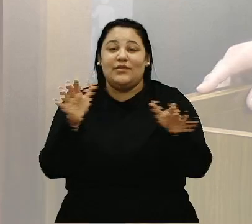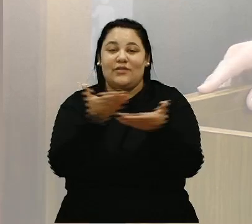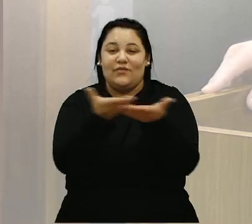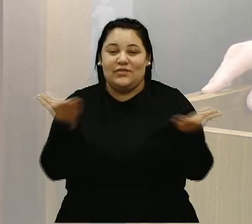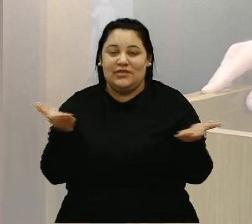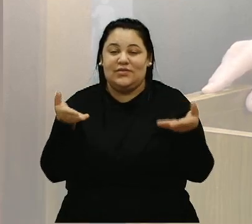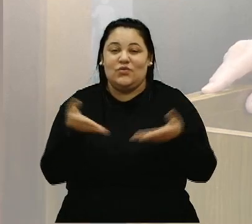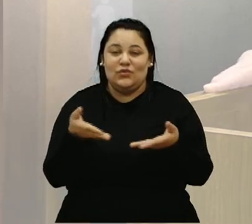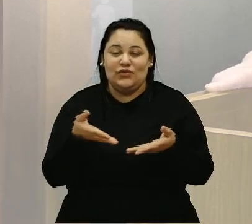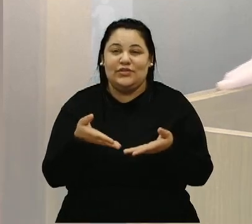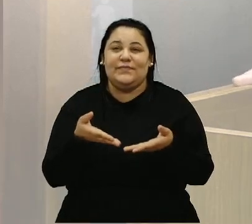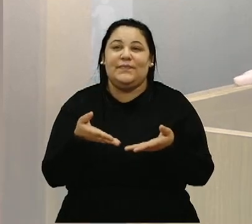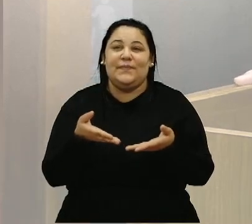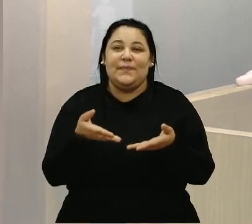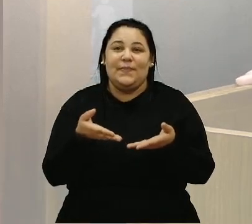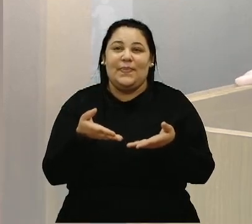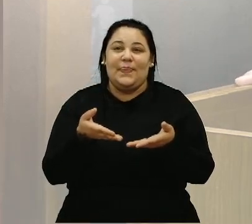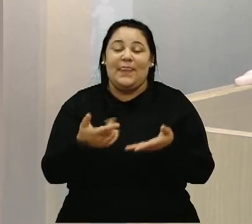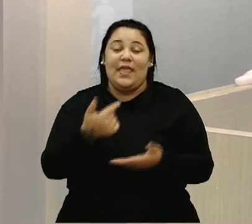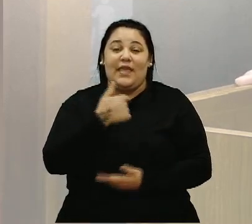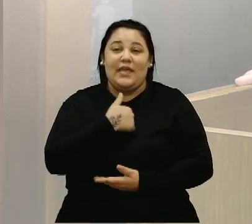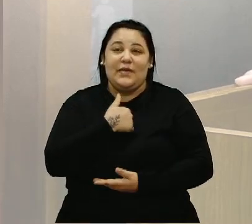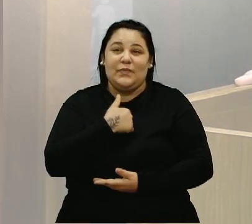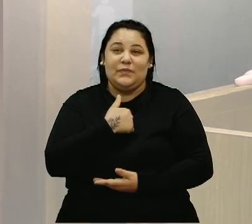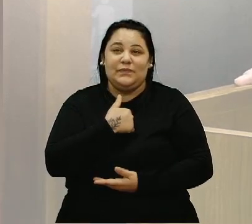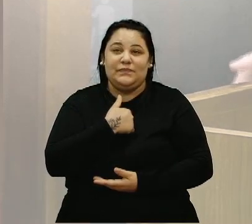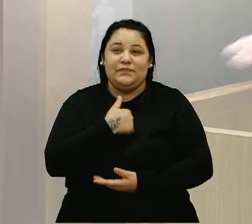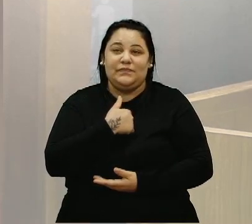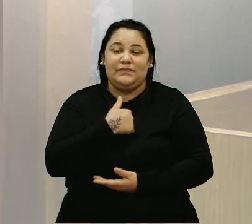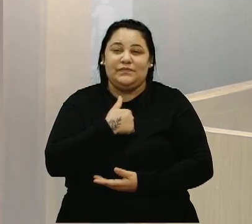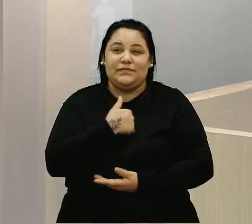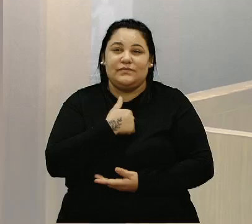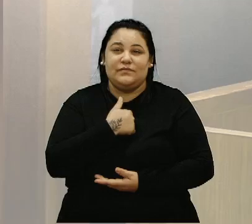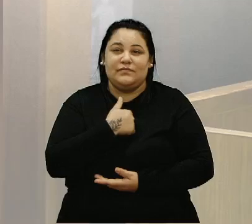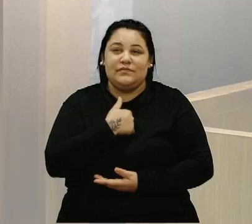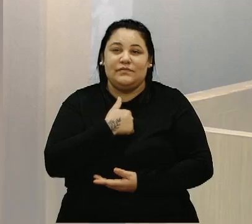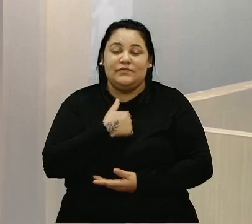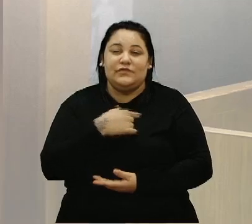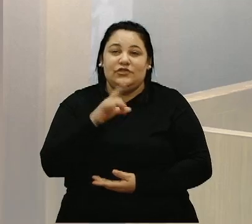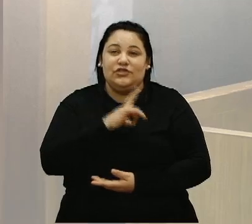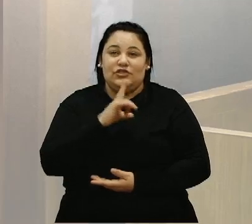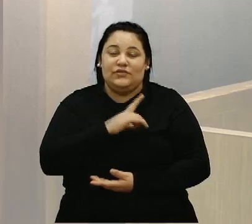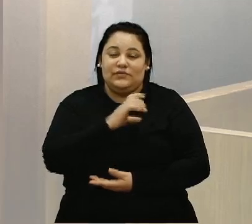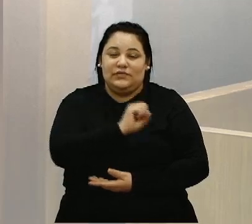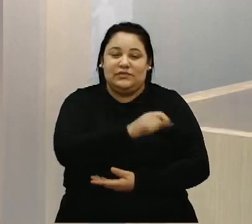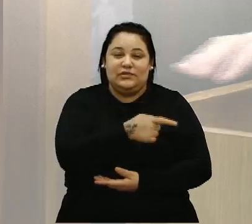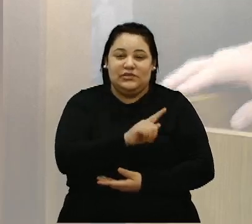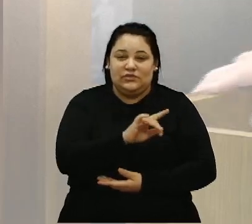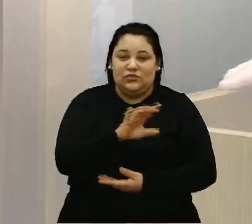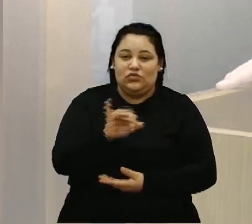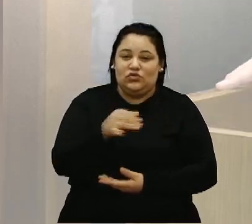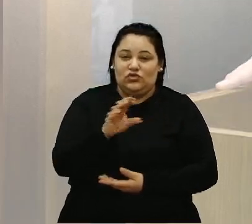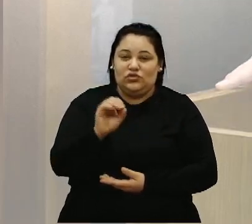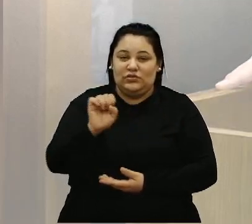senhores que eu estive em São José do Ouro no final de semana,